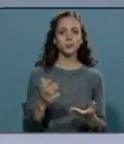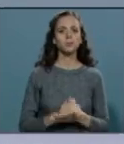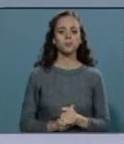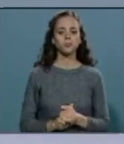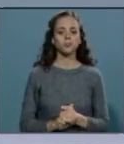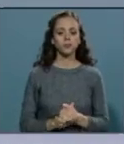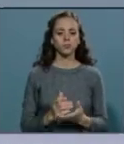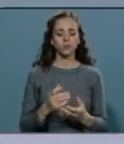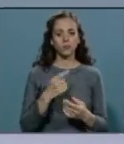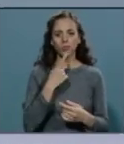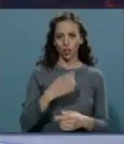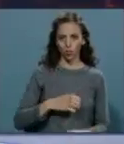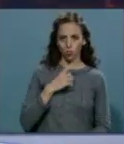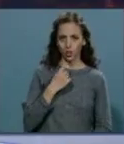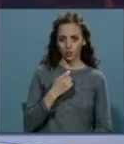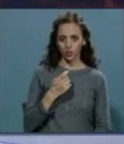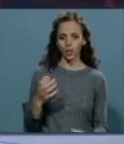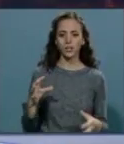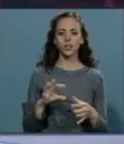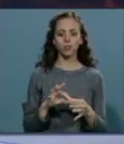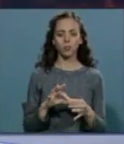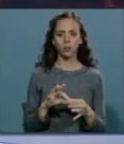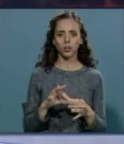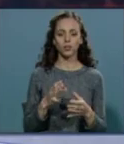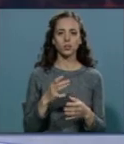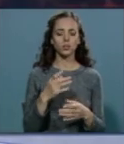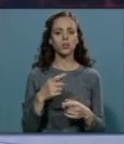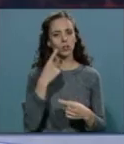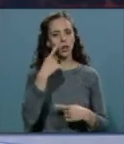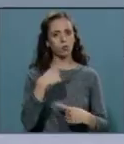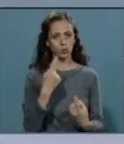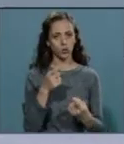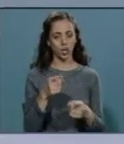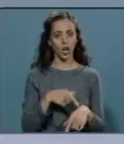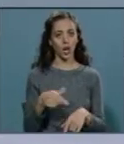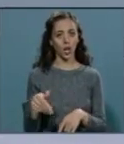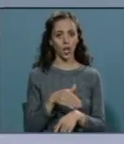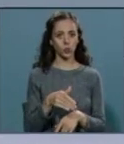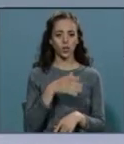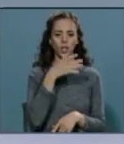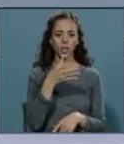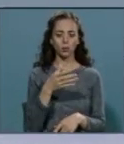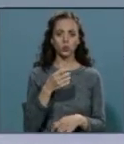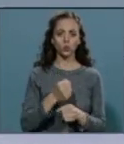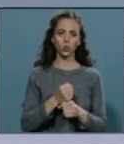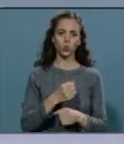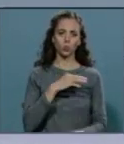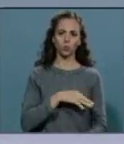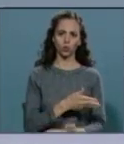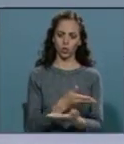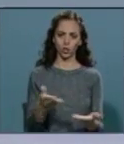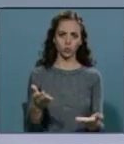que um cavalo da confiar volume se rolar rolou neste nesta altura digamos um profissionalismo